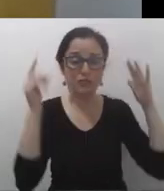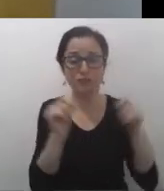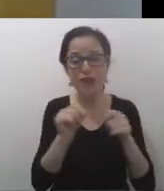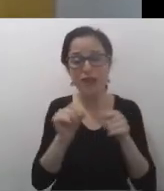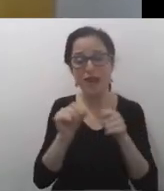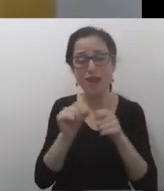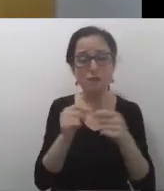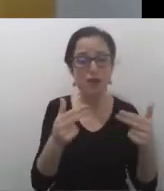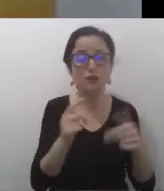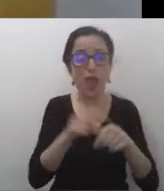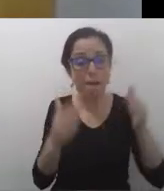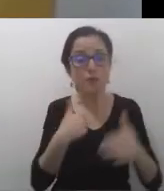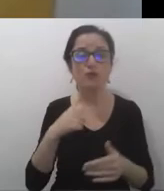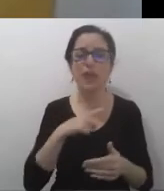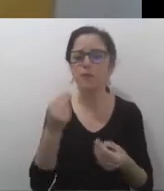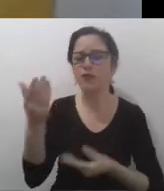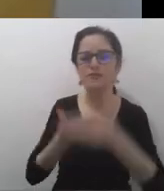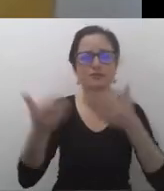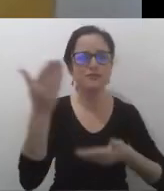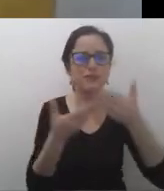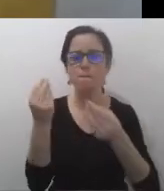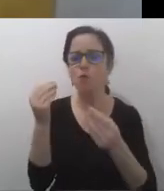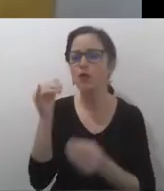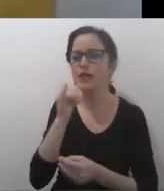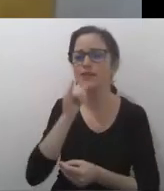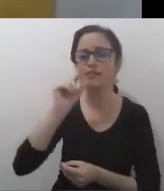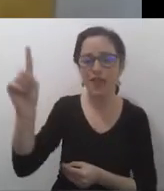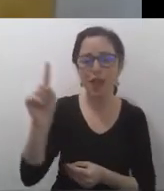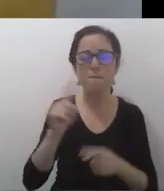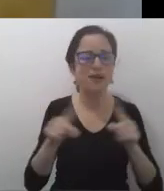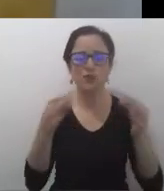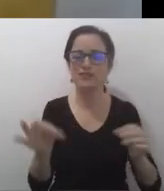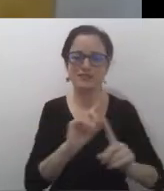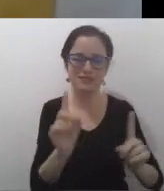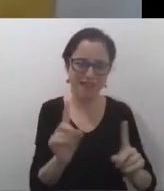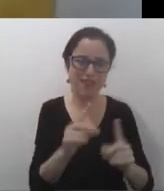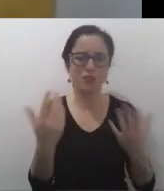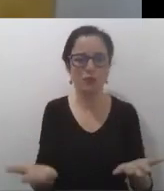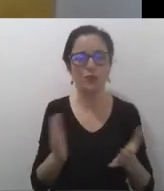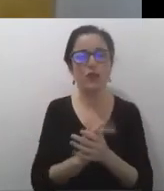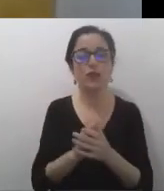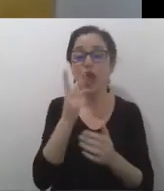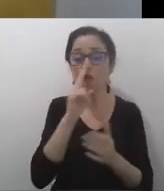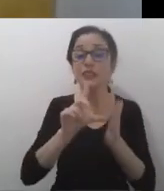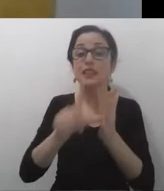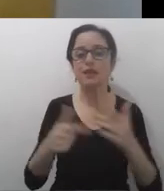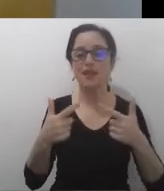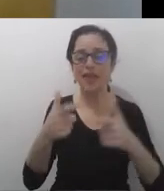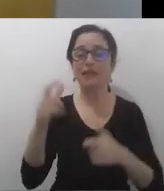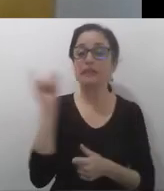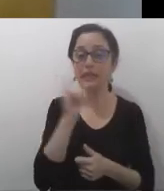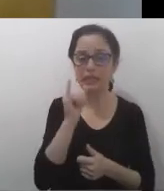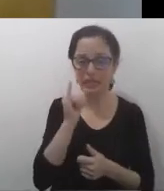pensando em fazer, uma época que eu tive muitas relações com a Itália, etc. Acabou não dando muito certo. Mas eu acho